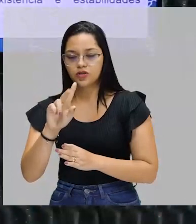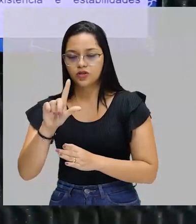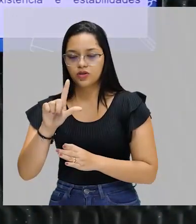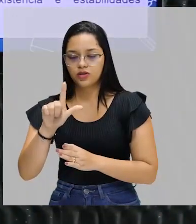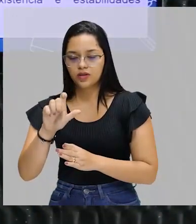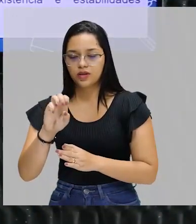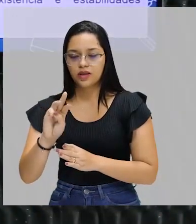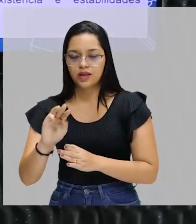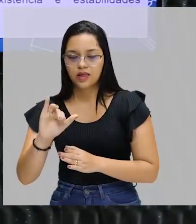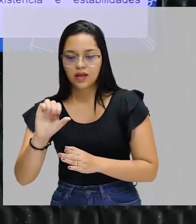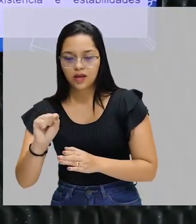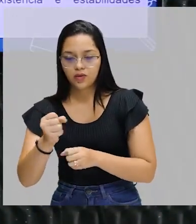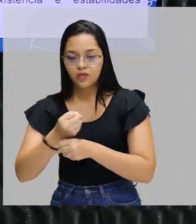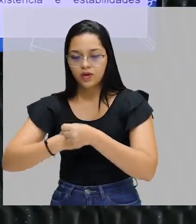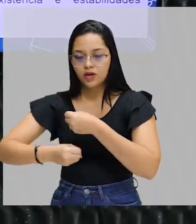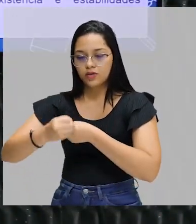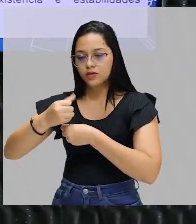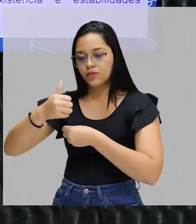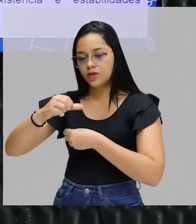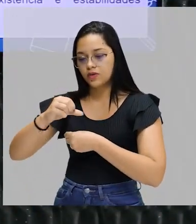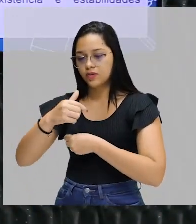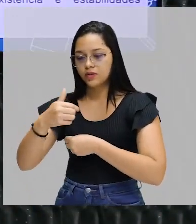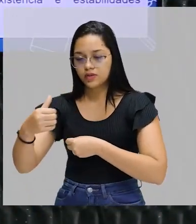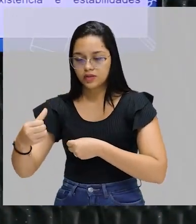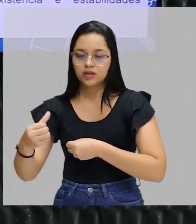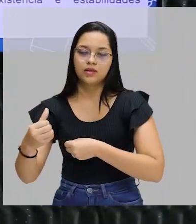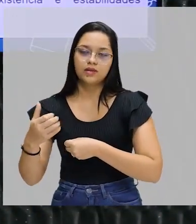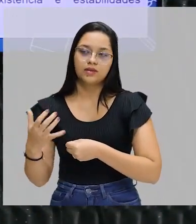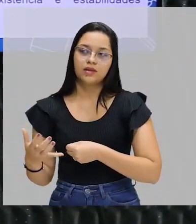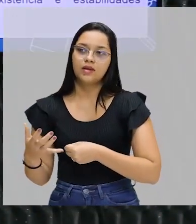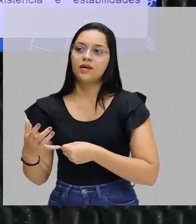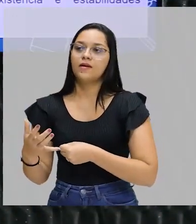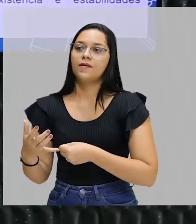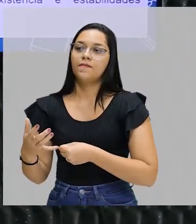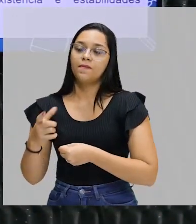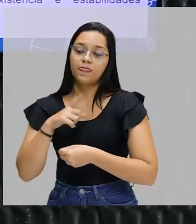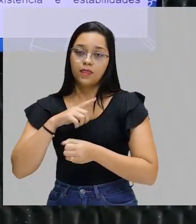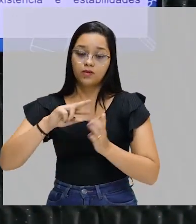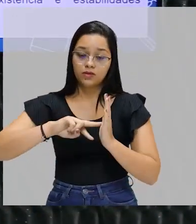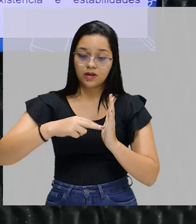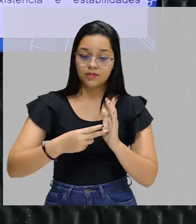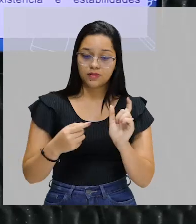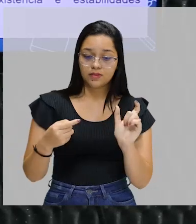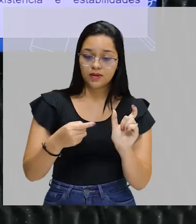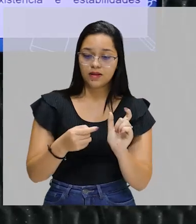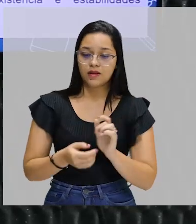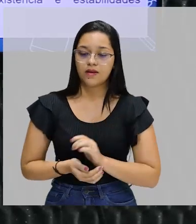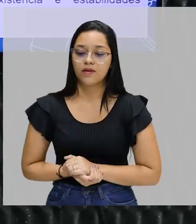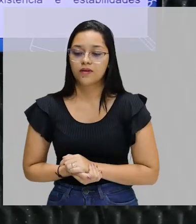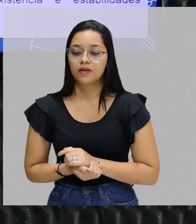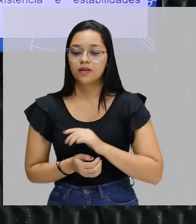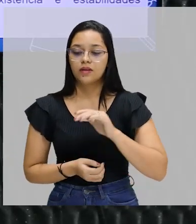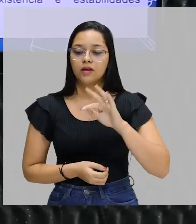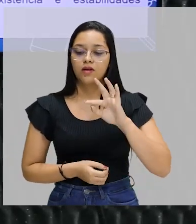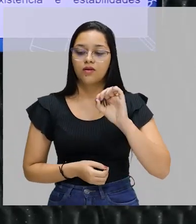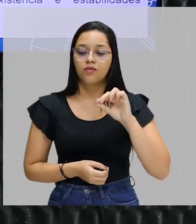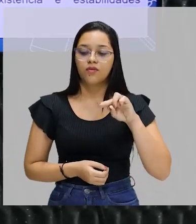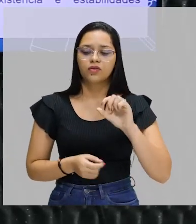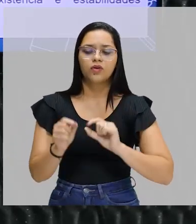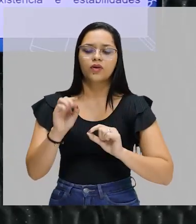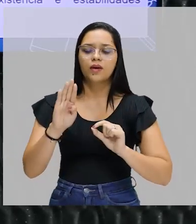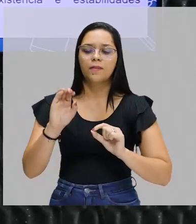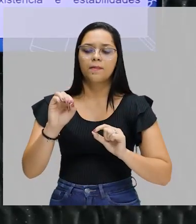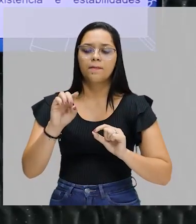em 1926, certo? Ele só deu um significado para essa palavra, né? Então fótons são